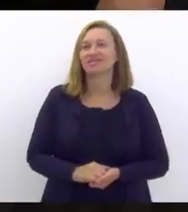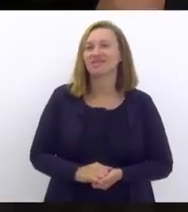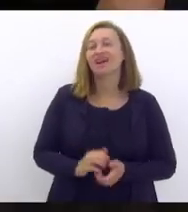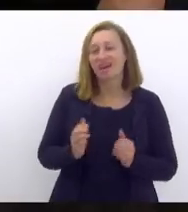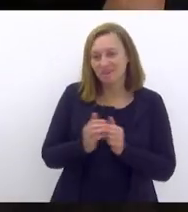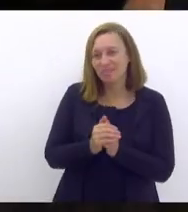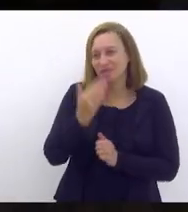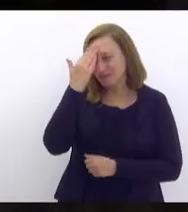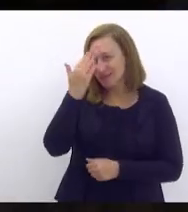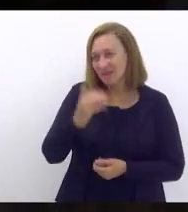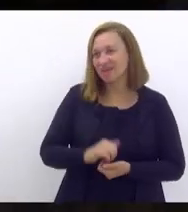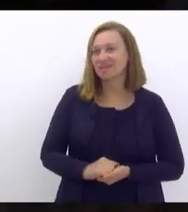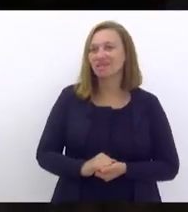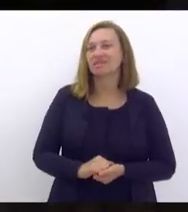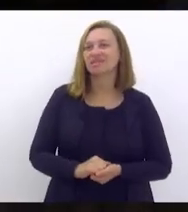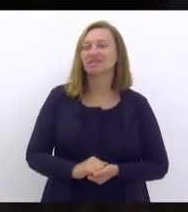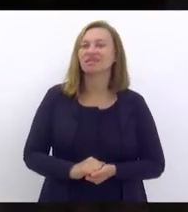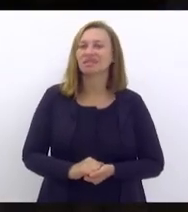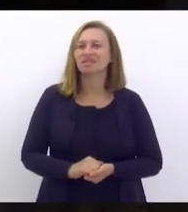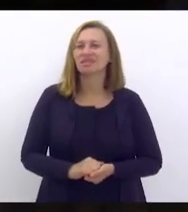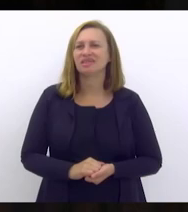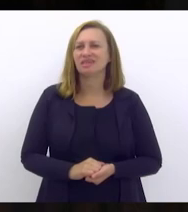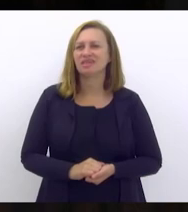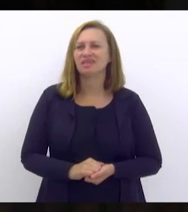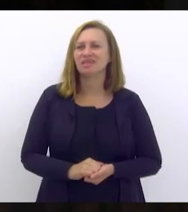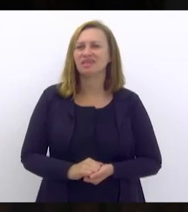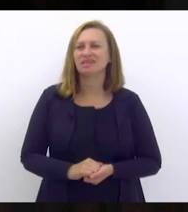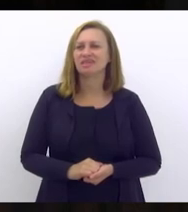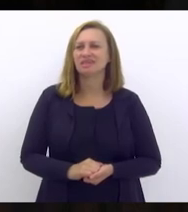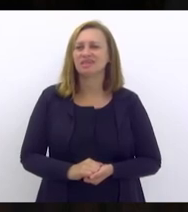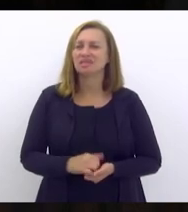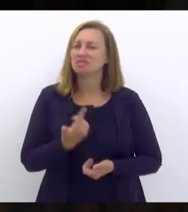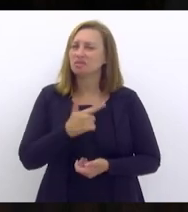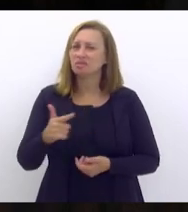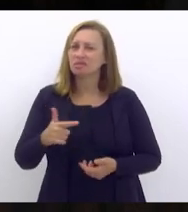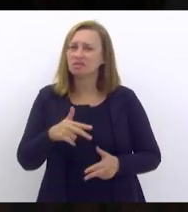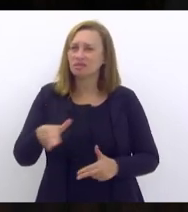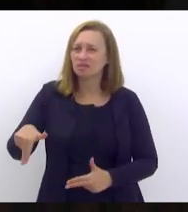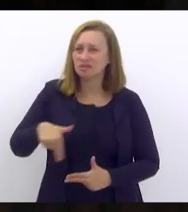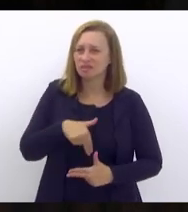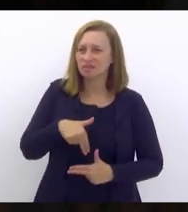Amém. Muito obrigado, apóstolo. Muito obrigado. Não havendo